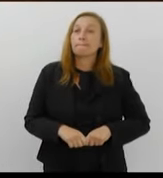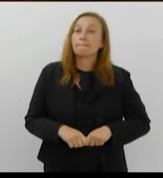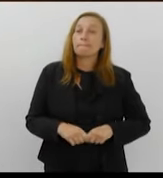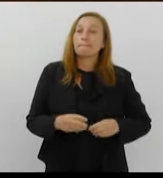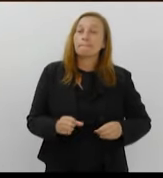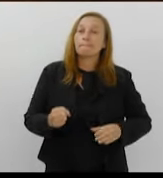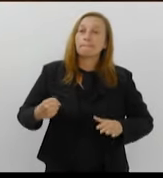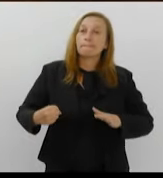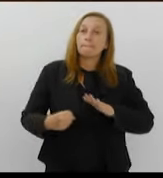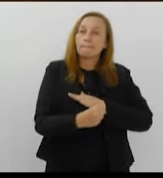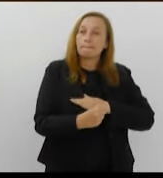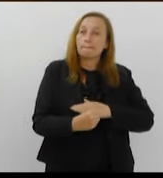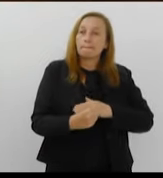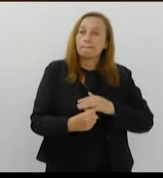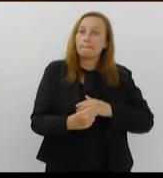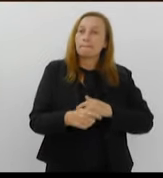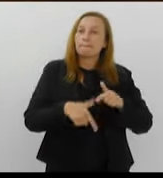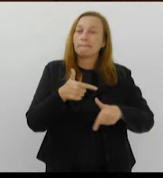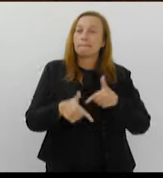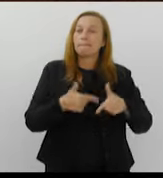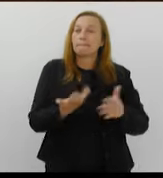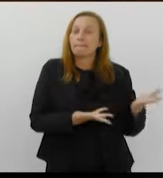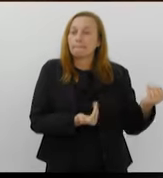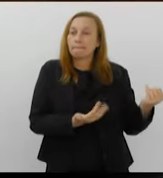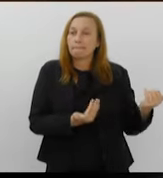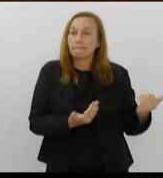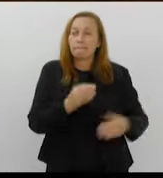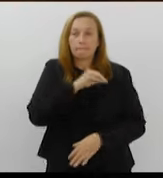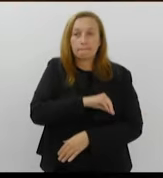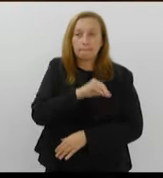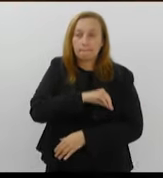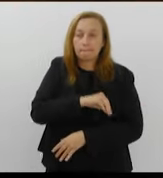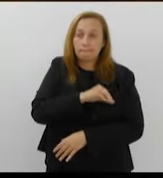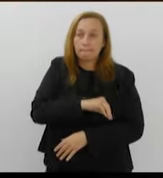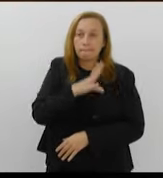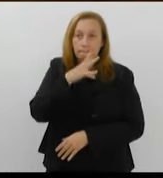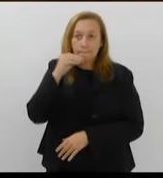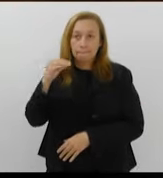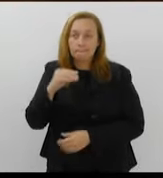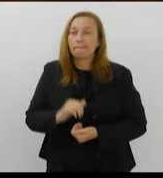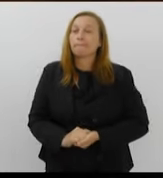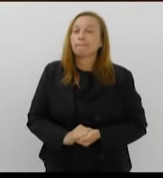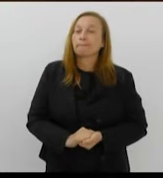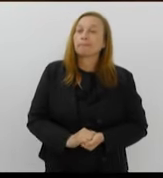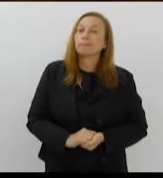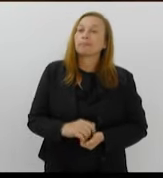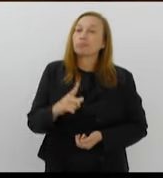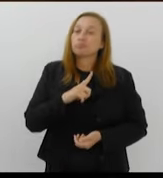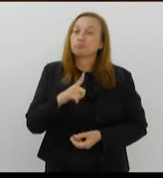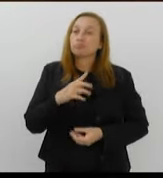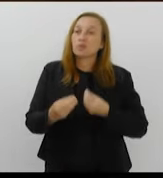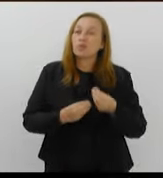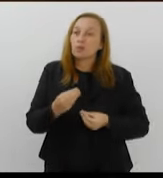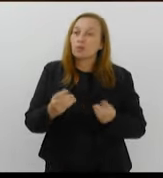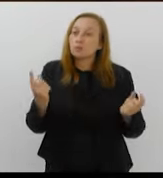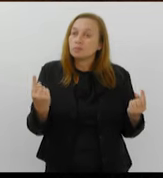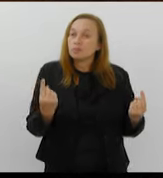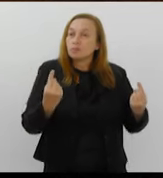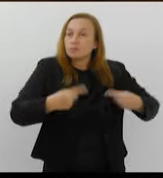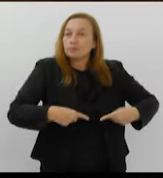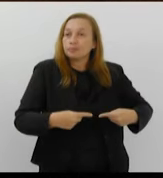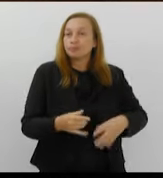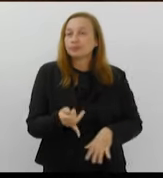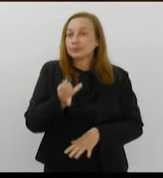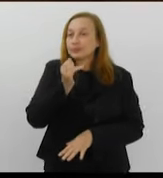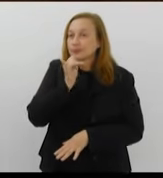emprego e renda para a nossa juventude. Porque, dessa forma, nós teremos como competir. Vou dar um